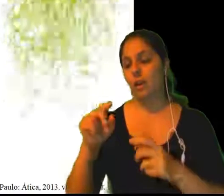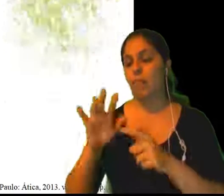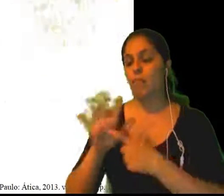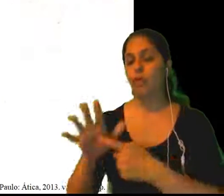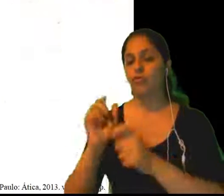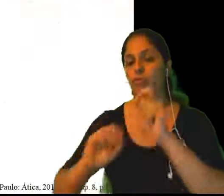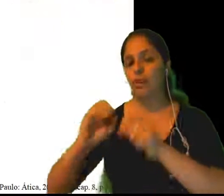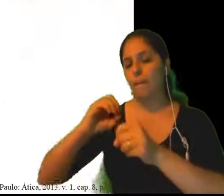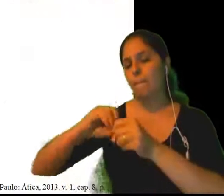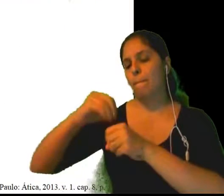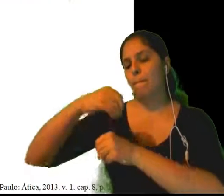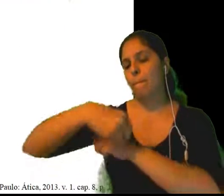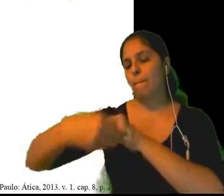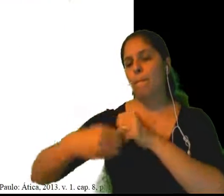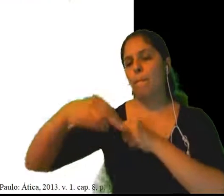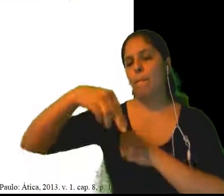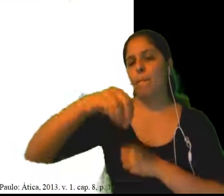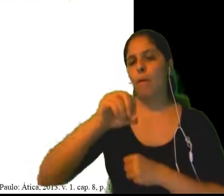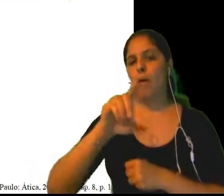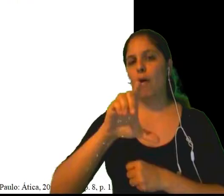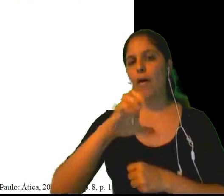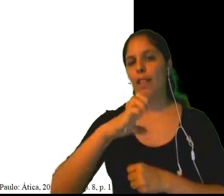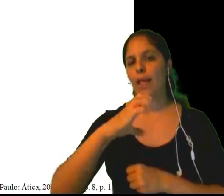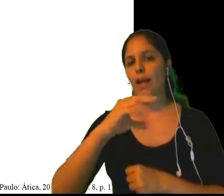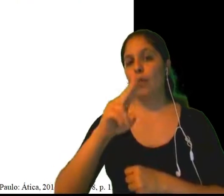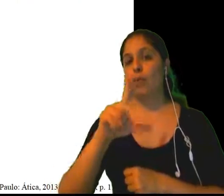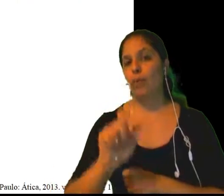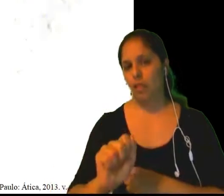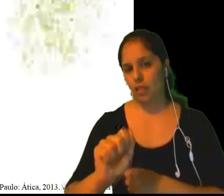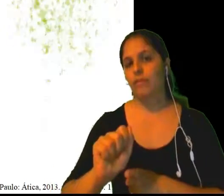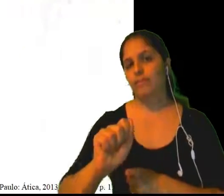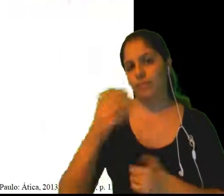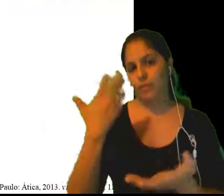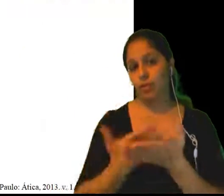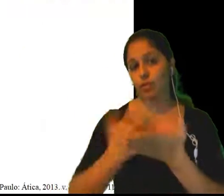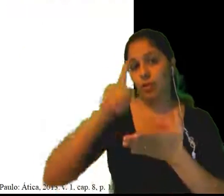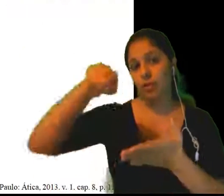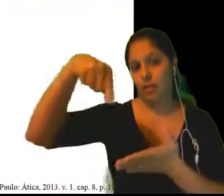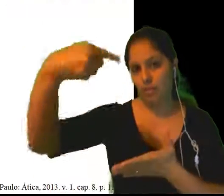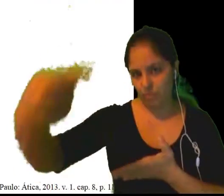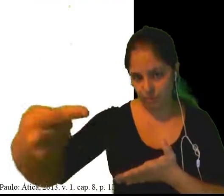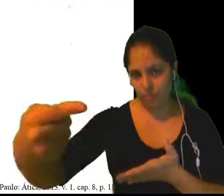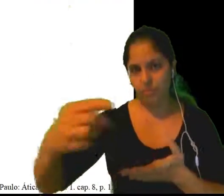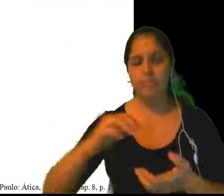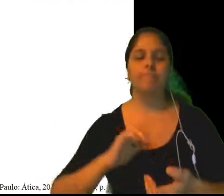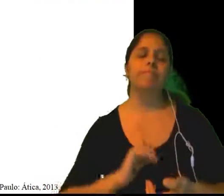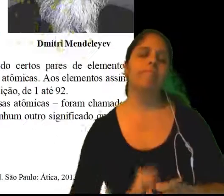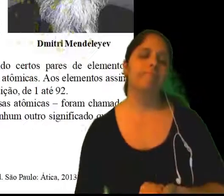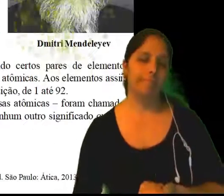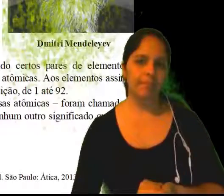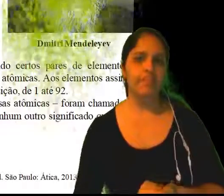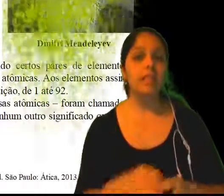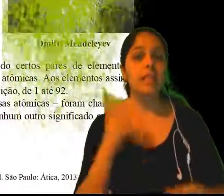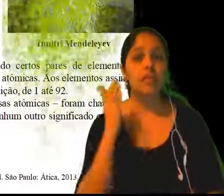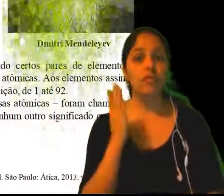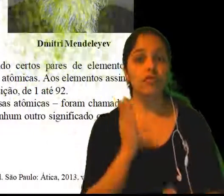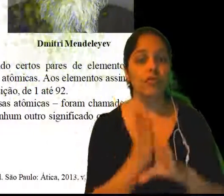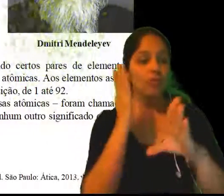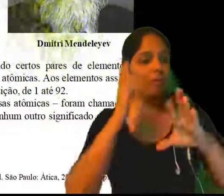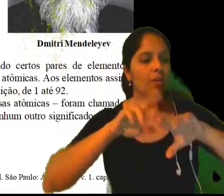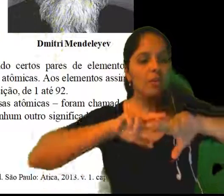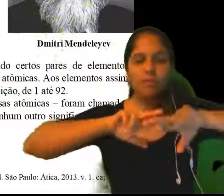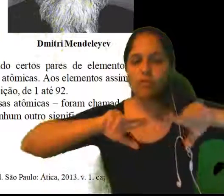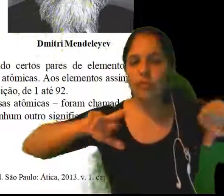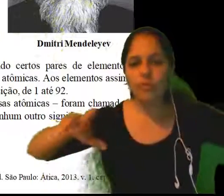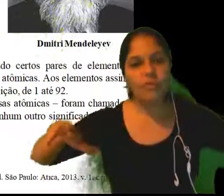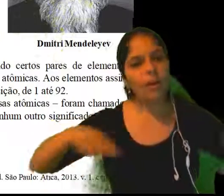representa uma molécula, que nós vamos ver e conhecer um pouco mais nas próximas aulas. Com a